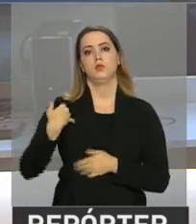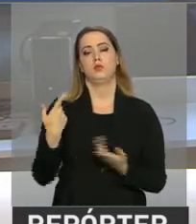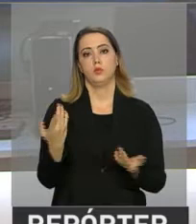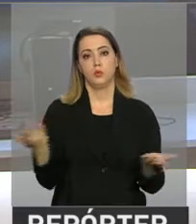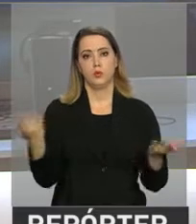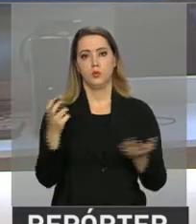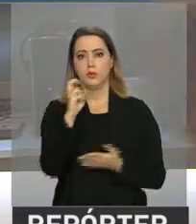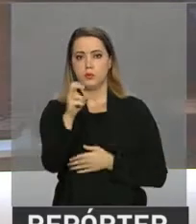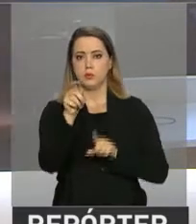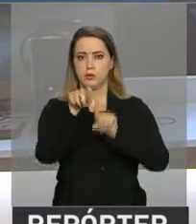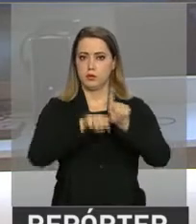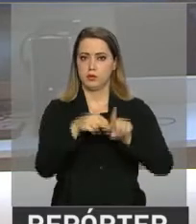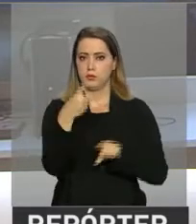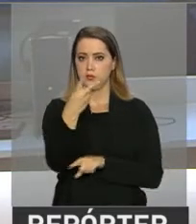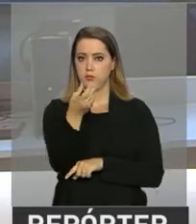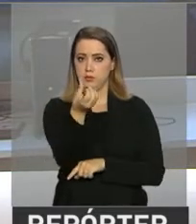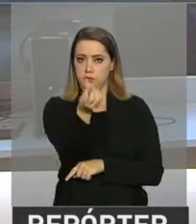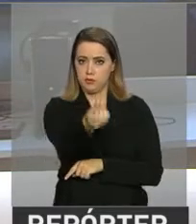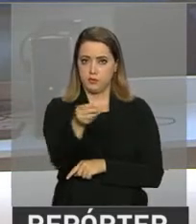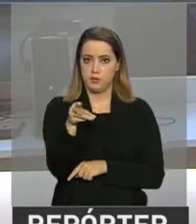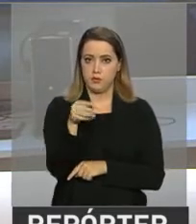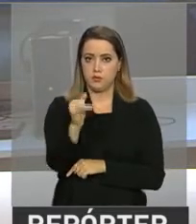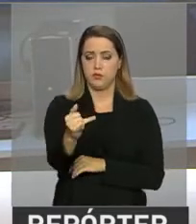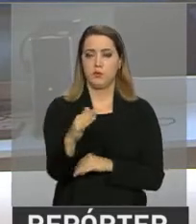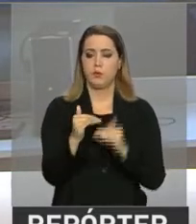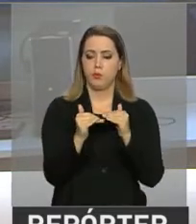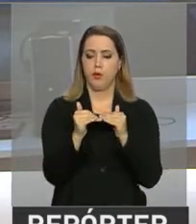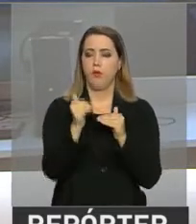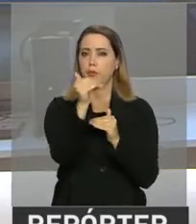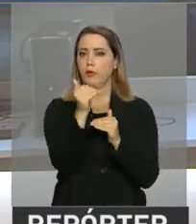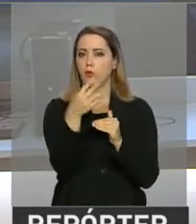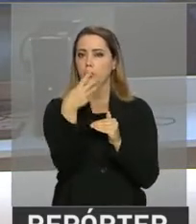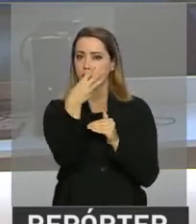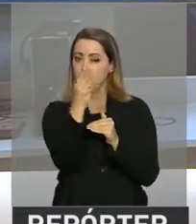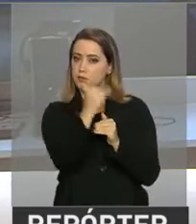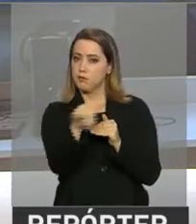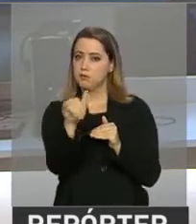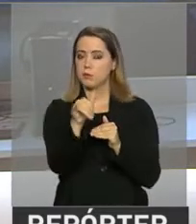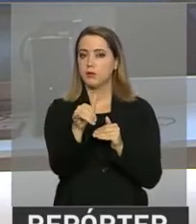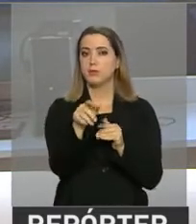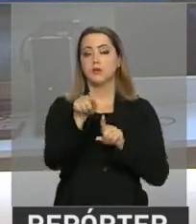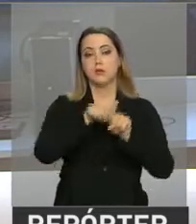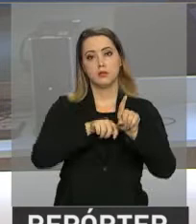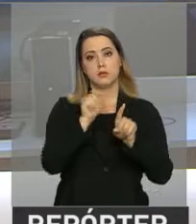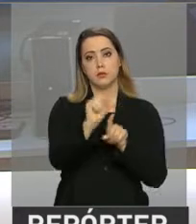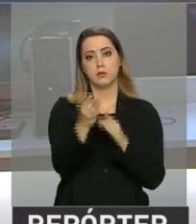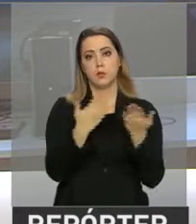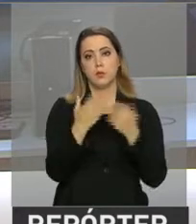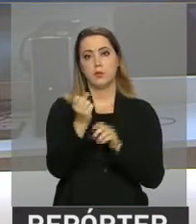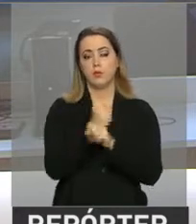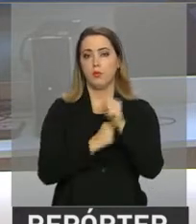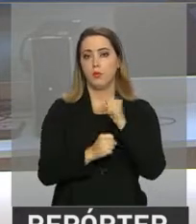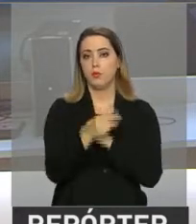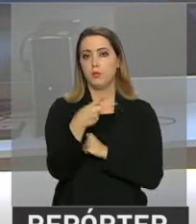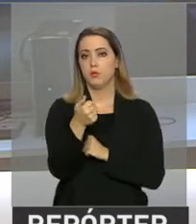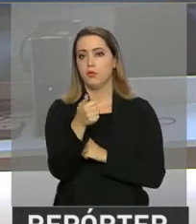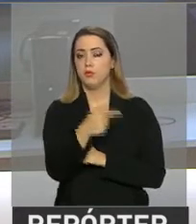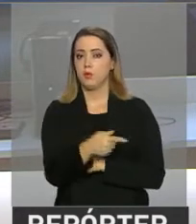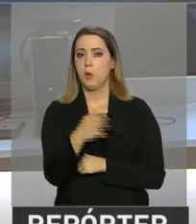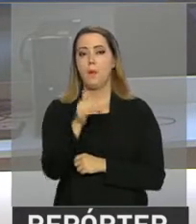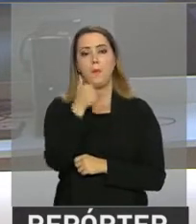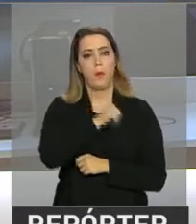26 dias momento de três meses e meio em relação a 2014 em média as mulheres vivem sete anos mais que os